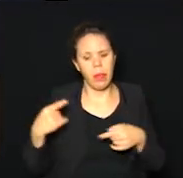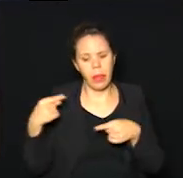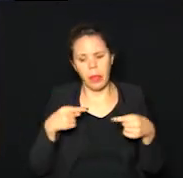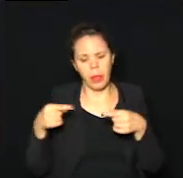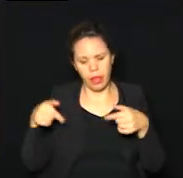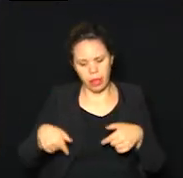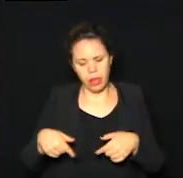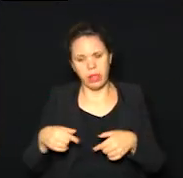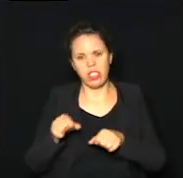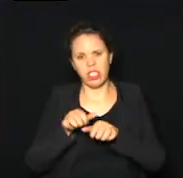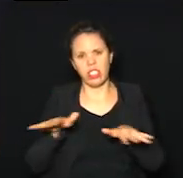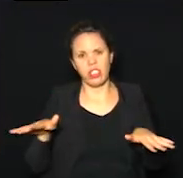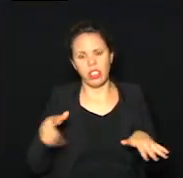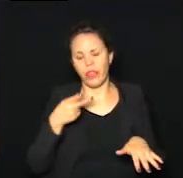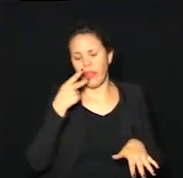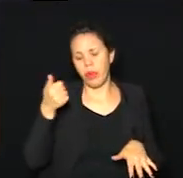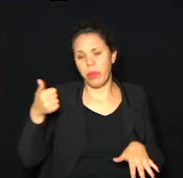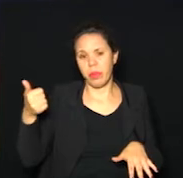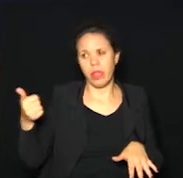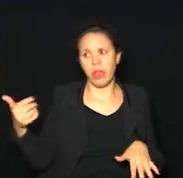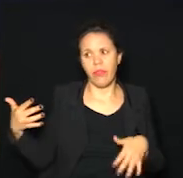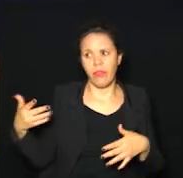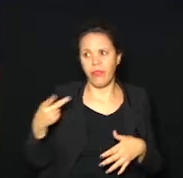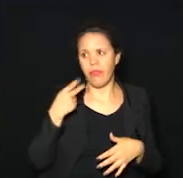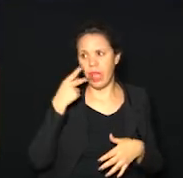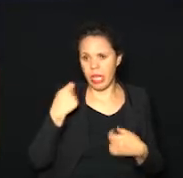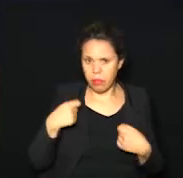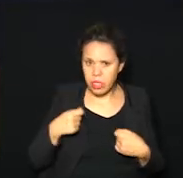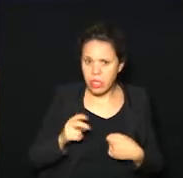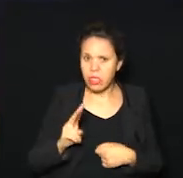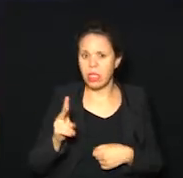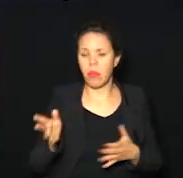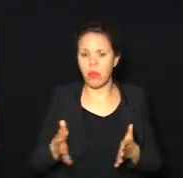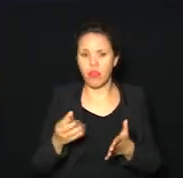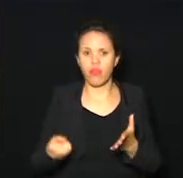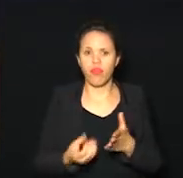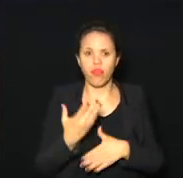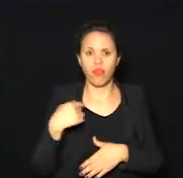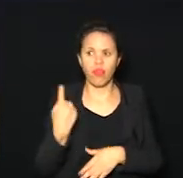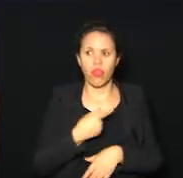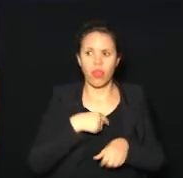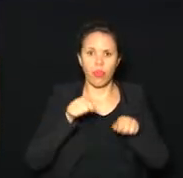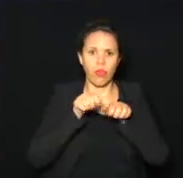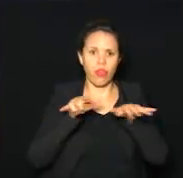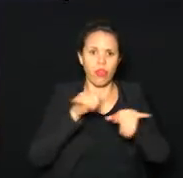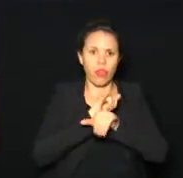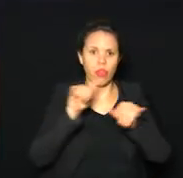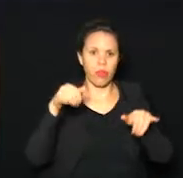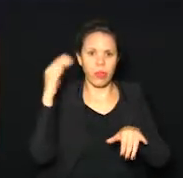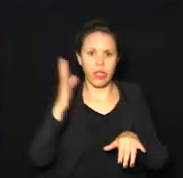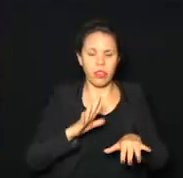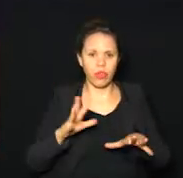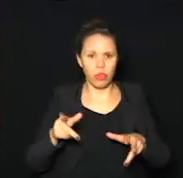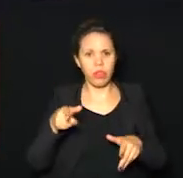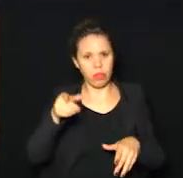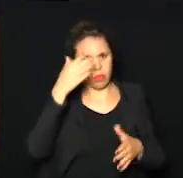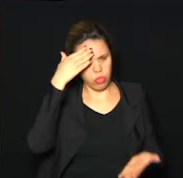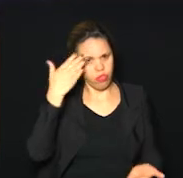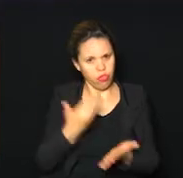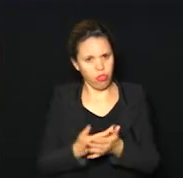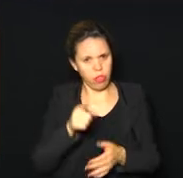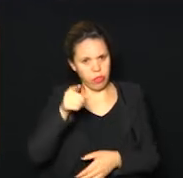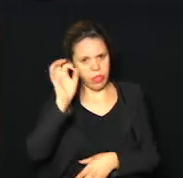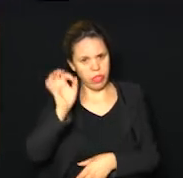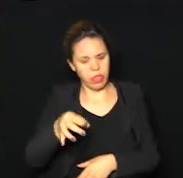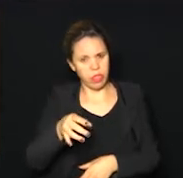esse, espalhado, como eu já falei na primeira fala, Mariana, tem que ser reproduzido. Nós espalhamos isso para o Brasil todo. Você pode ter certeza que você